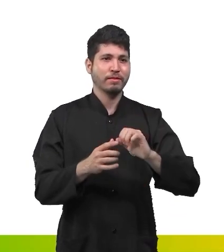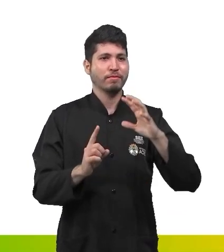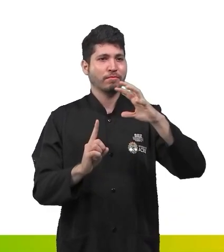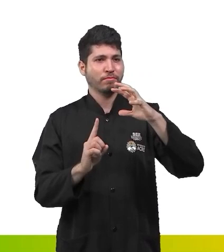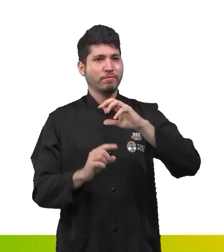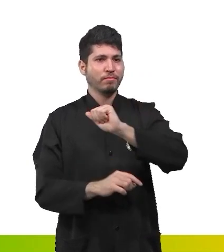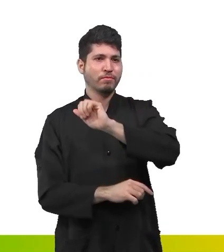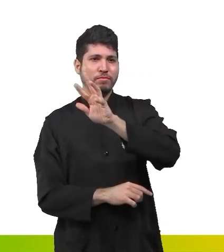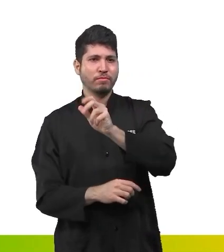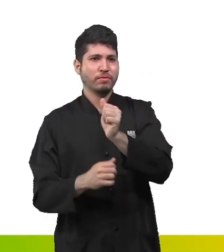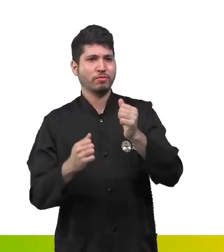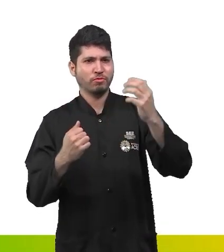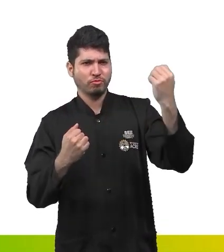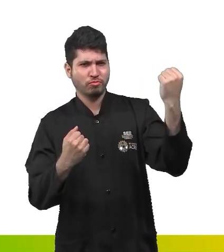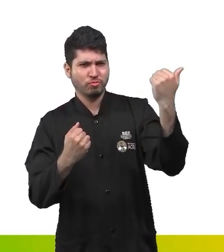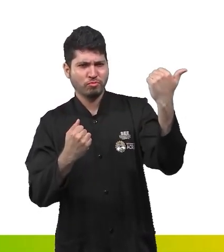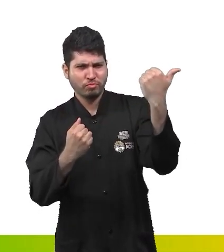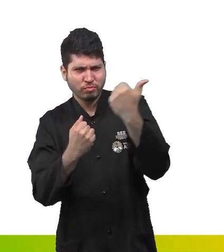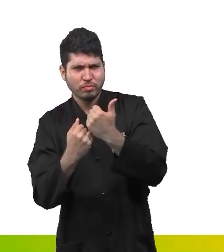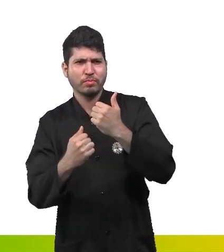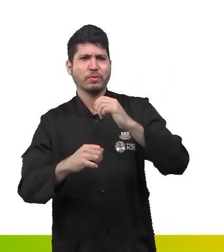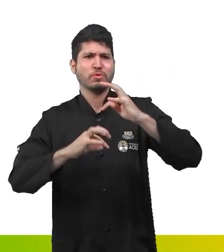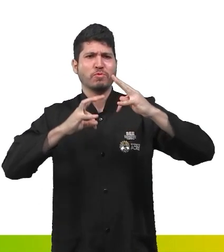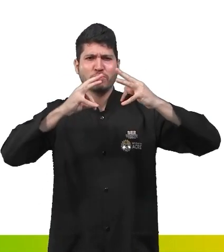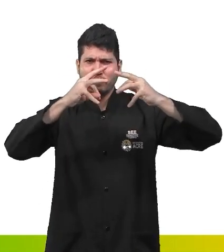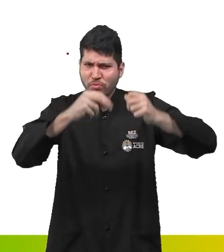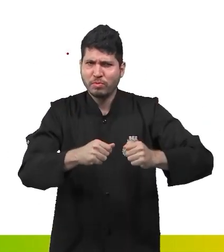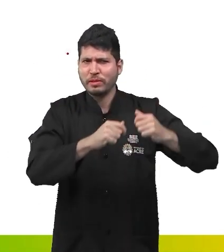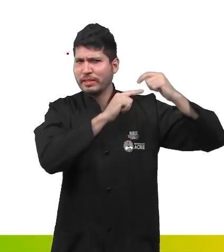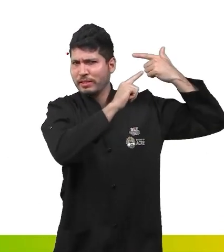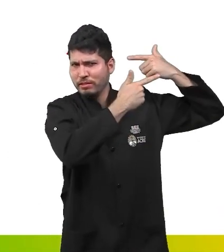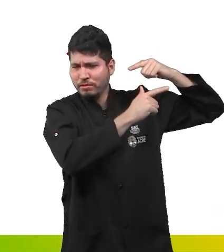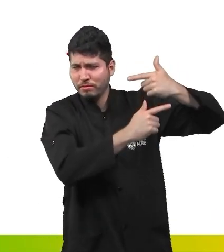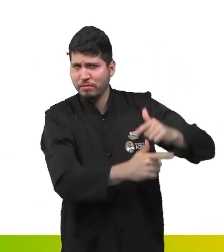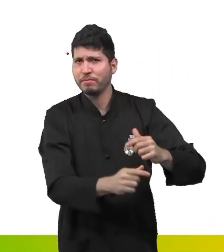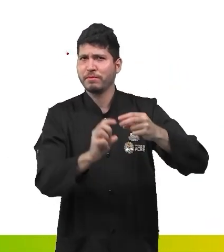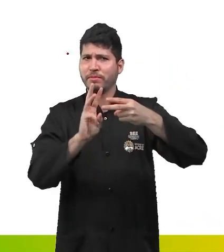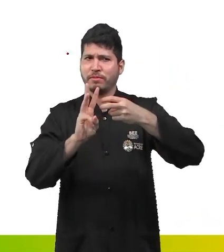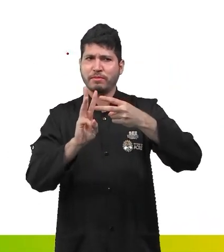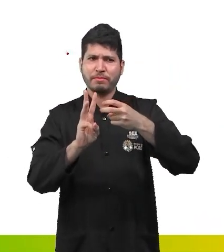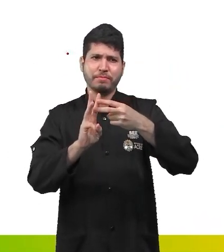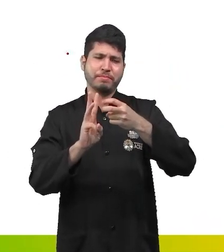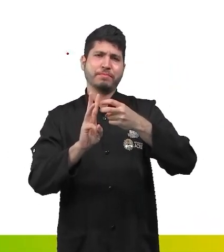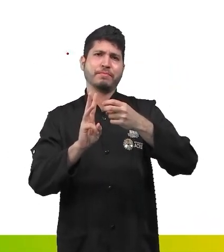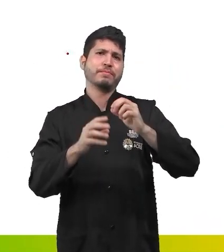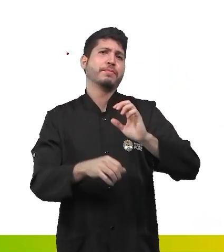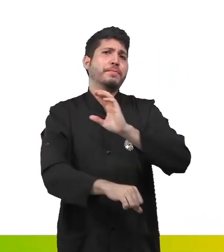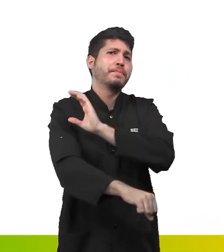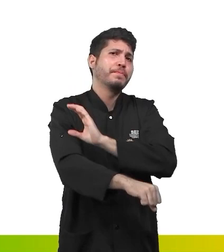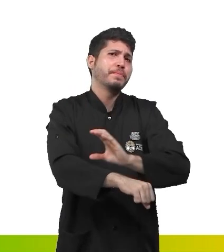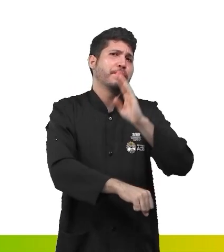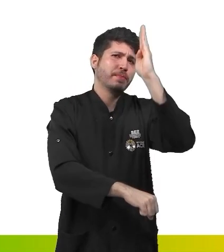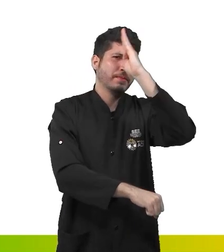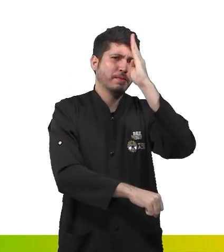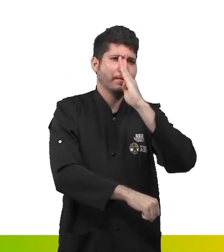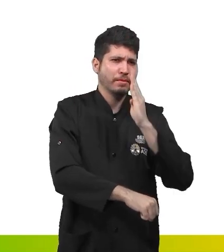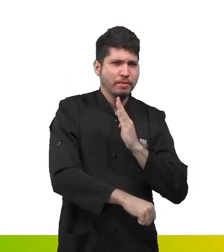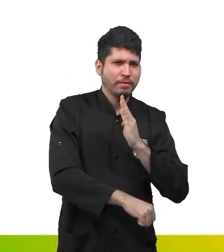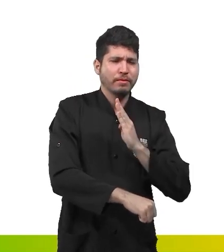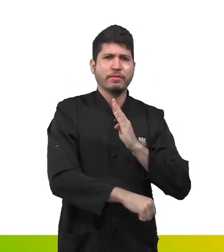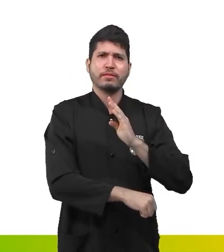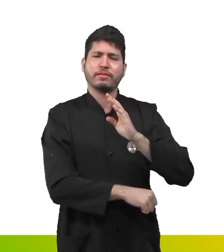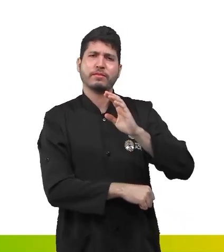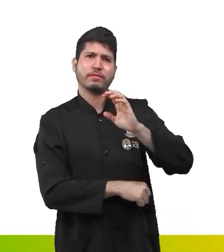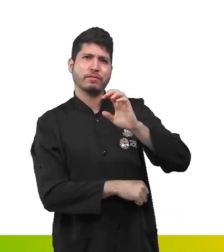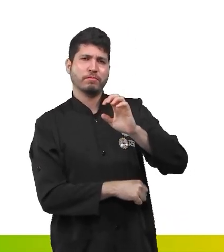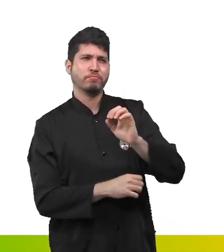substituiu completamente as tradições indígenas? Não, não temos isso. A cultura brasileira é estática e